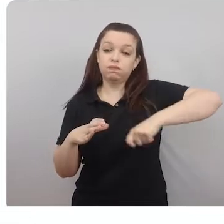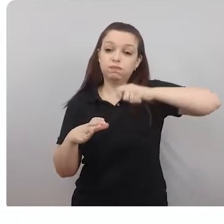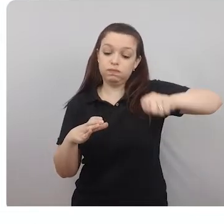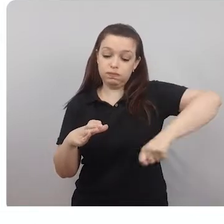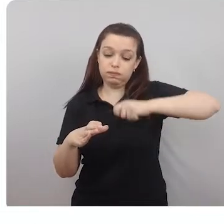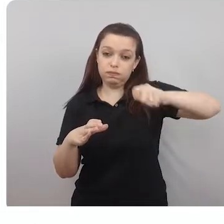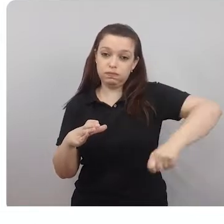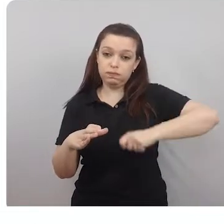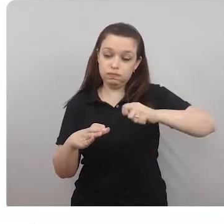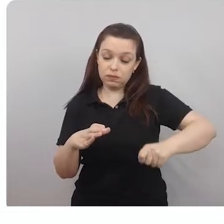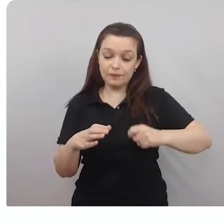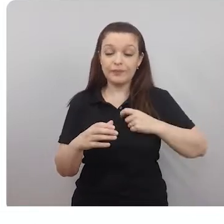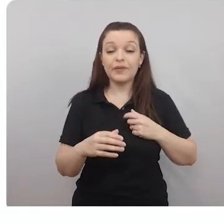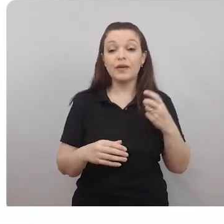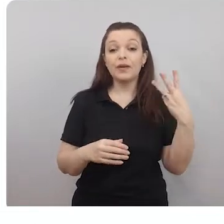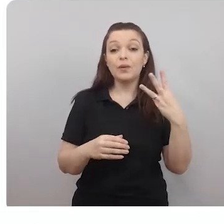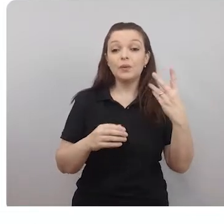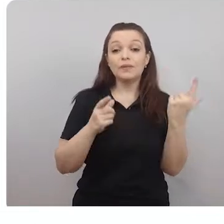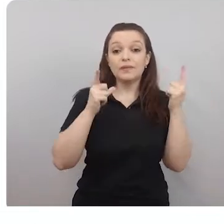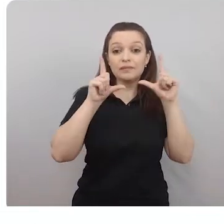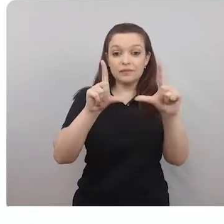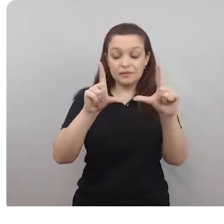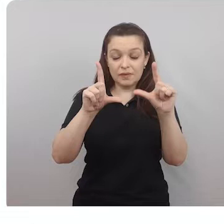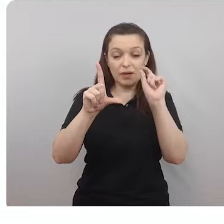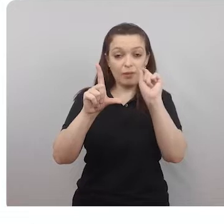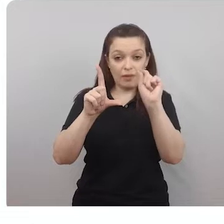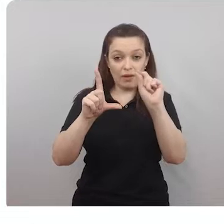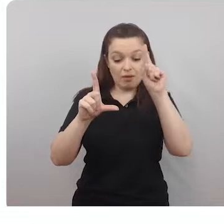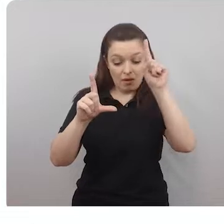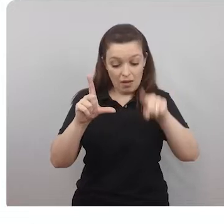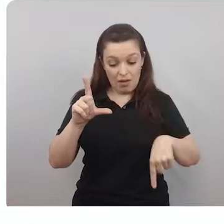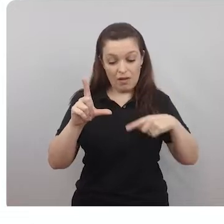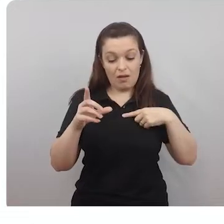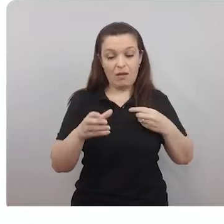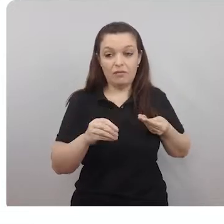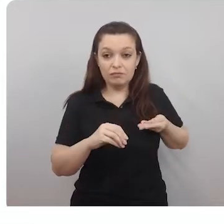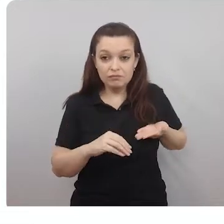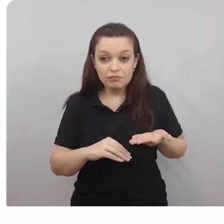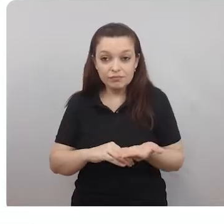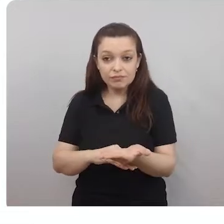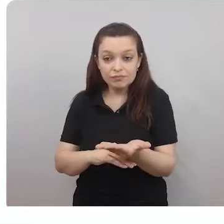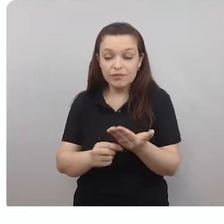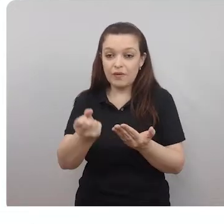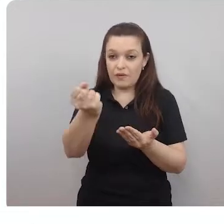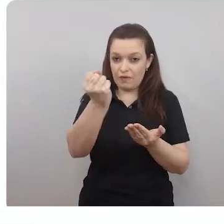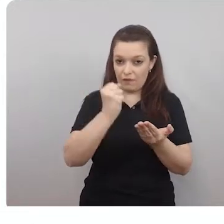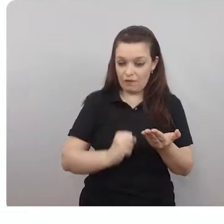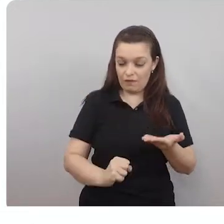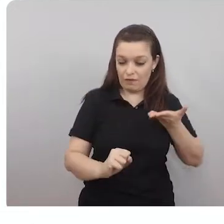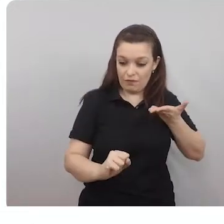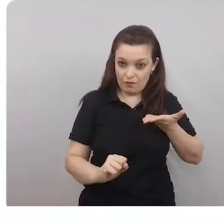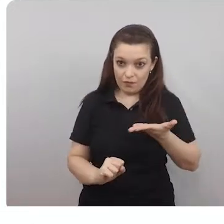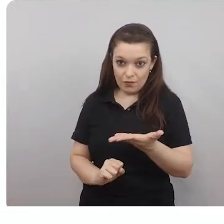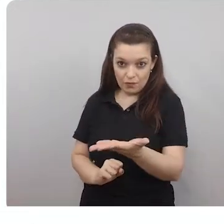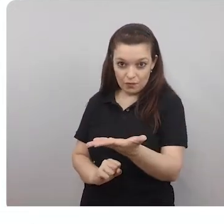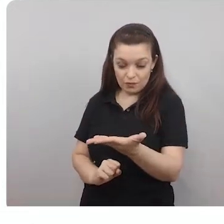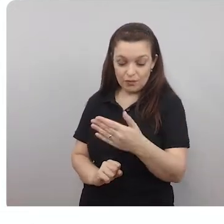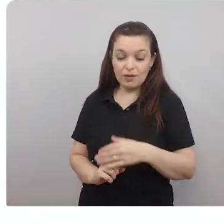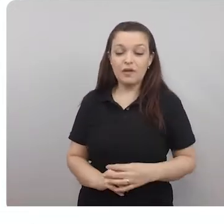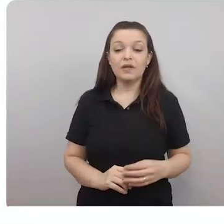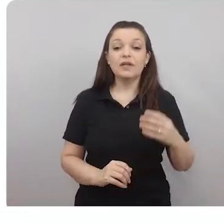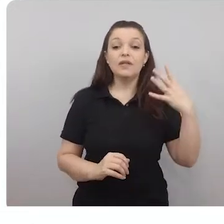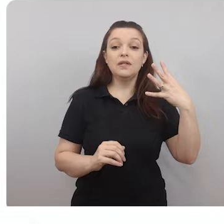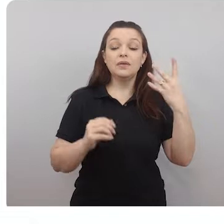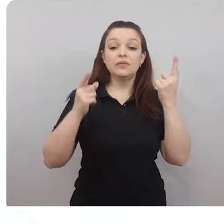batendo essa massa do bolo. A terceira, alguém colocando no fogão, dentro de